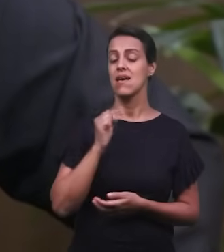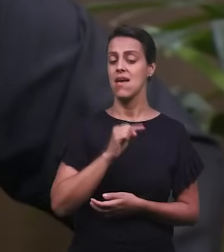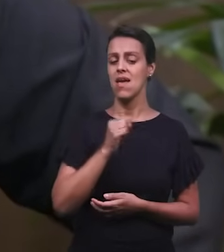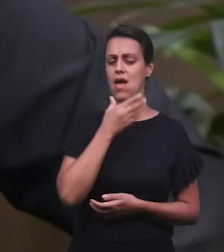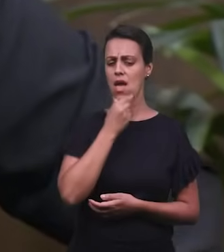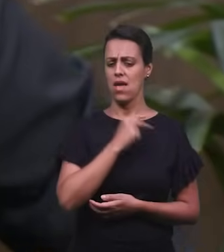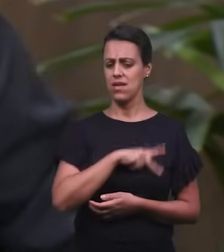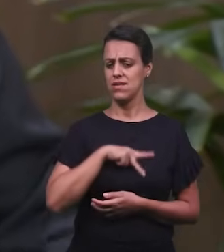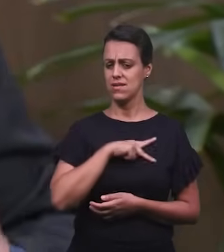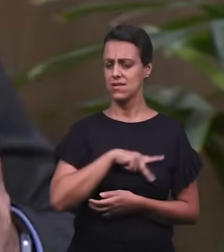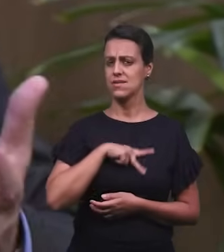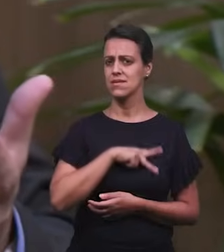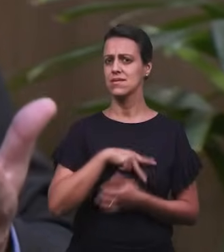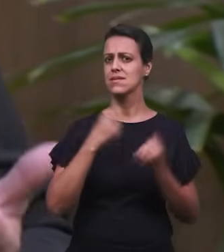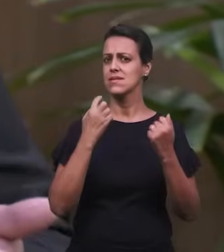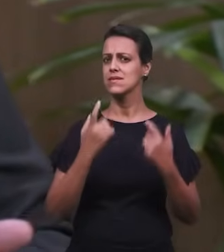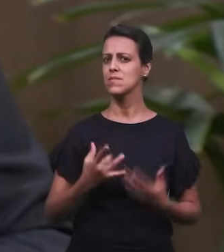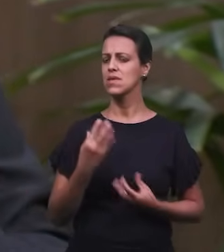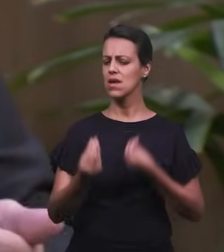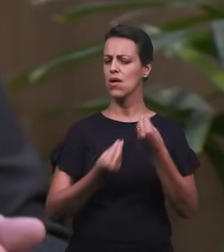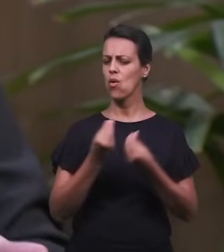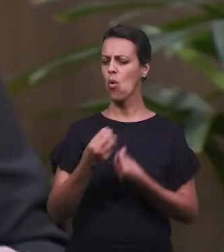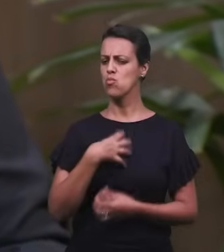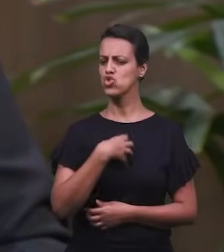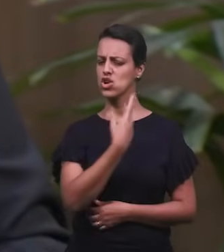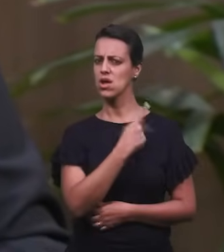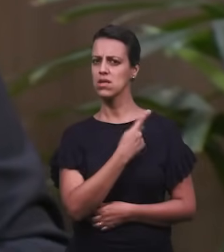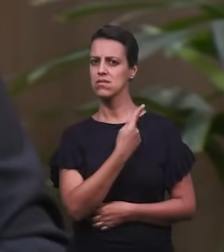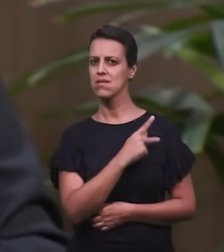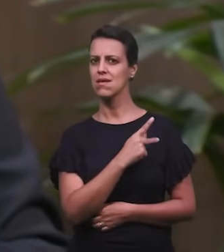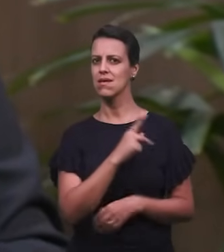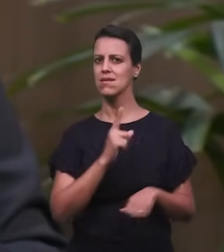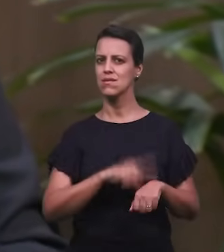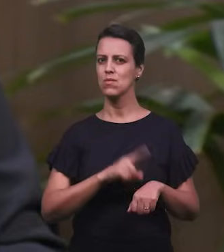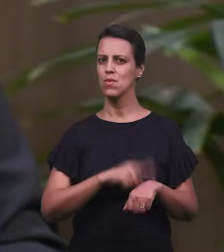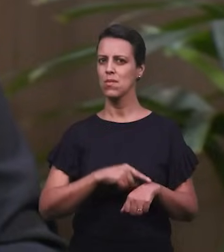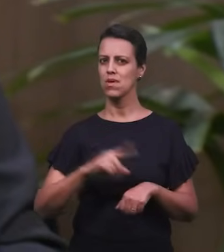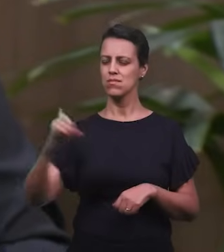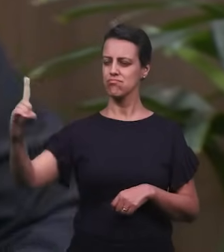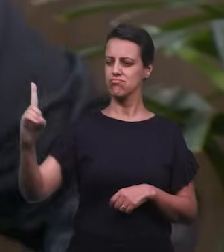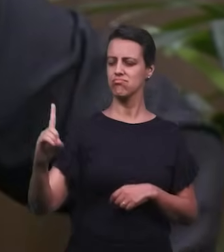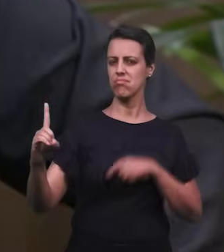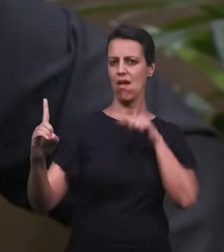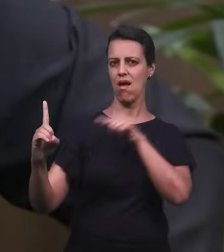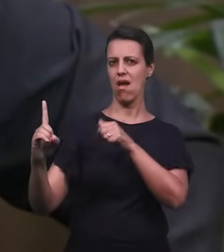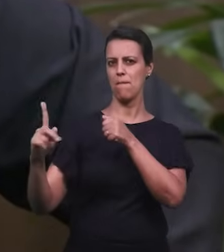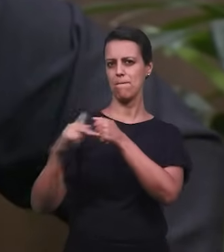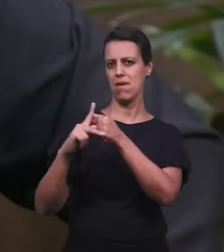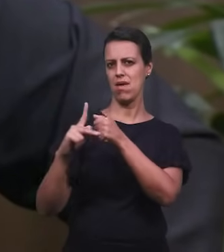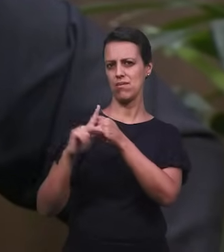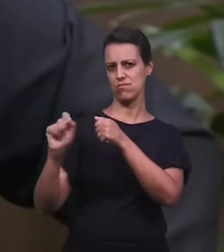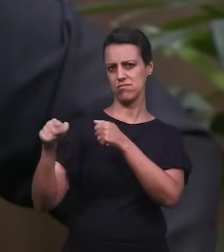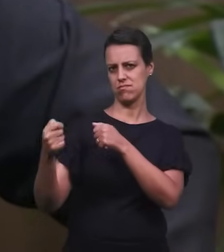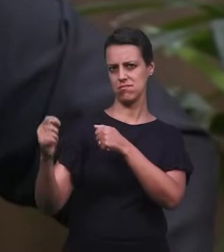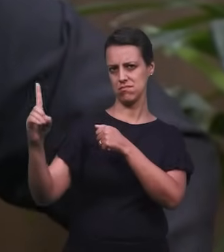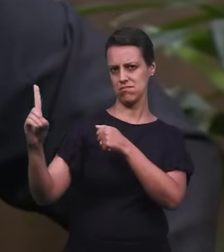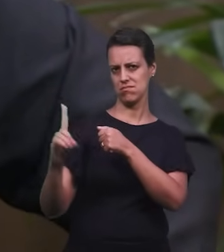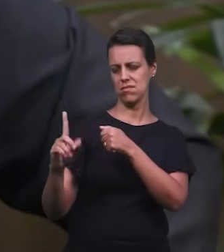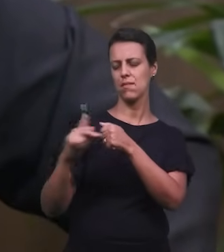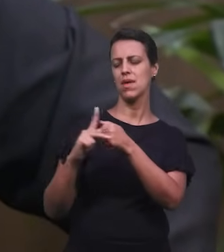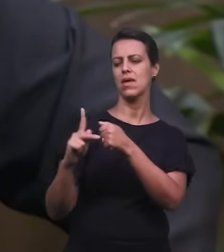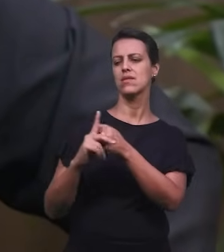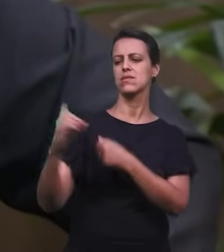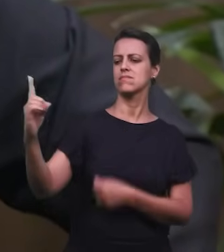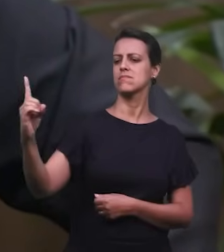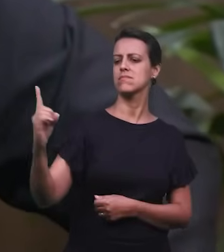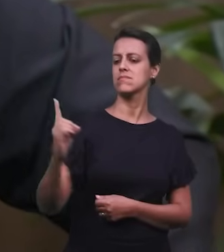ele fala da maneira como ele reagiu quando Pedro, né, ele chega em Antioquia, né, ele diz assim, chegando